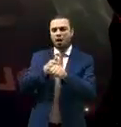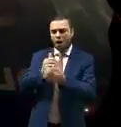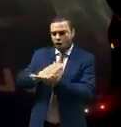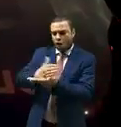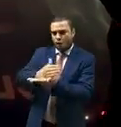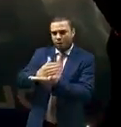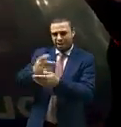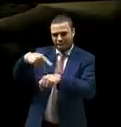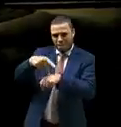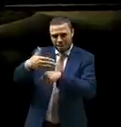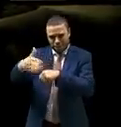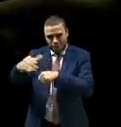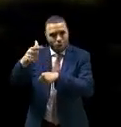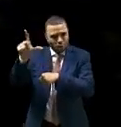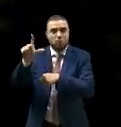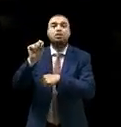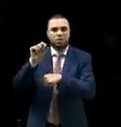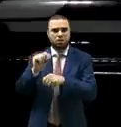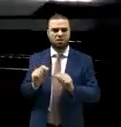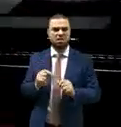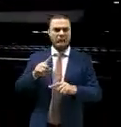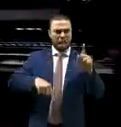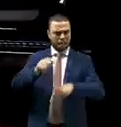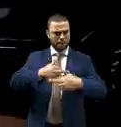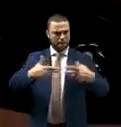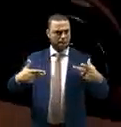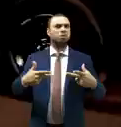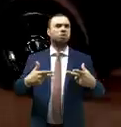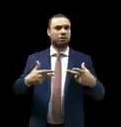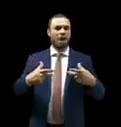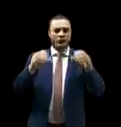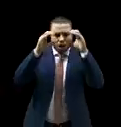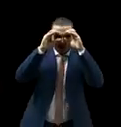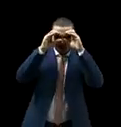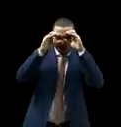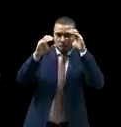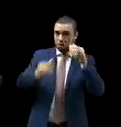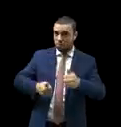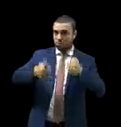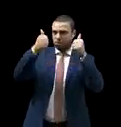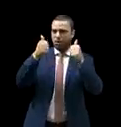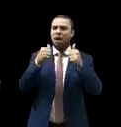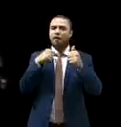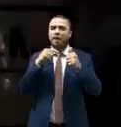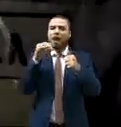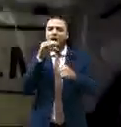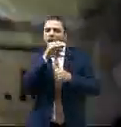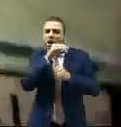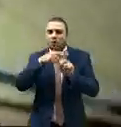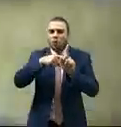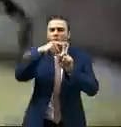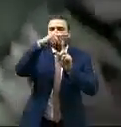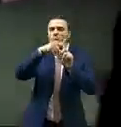de fronteira será reforçado com a entrega de equipamentos de ponta. Binóculos termais vão ampliar a capacidade